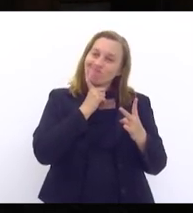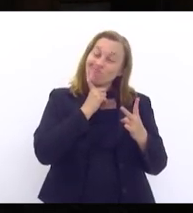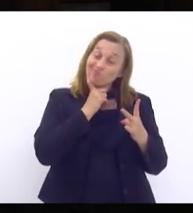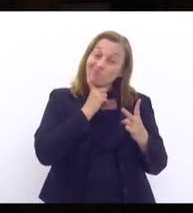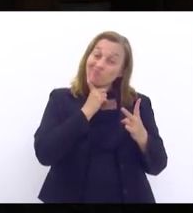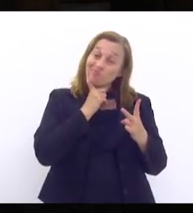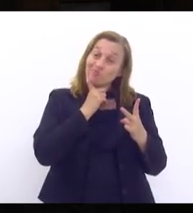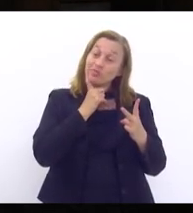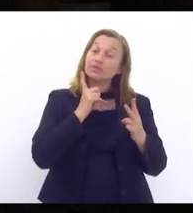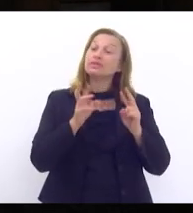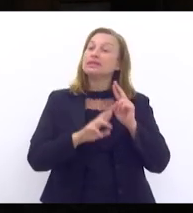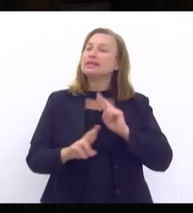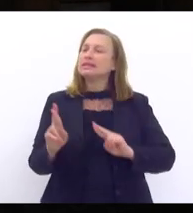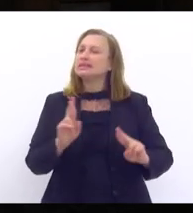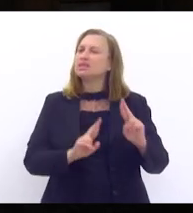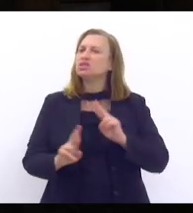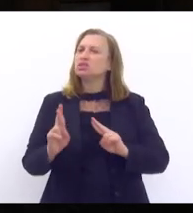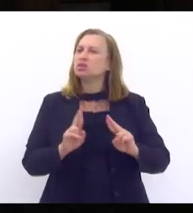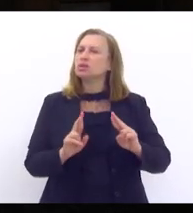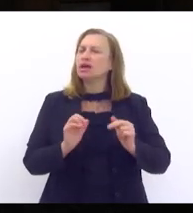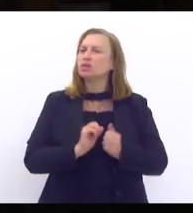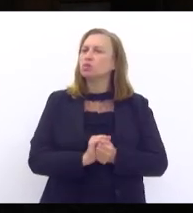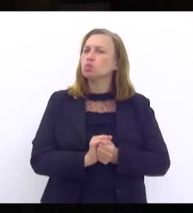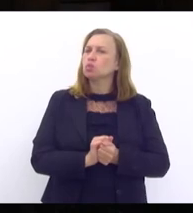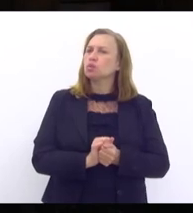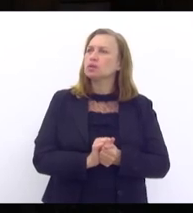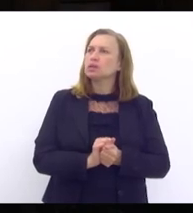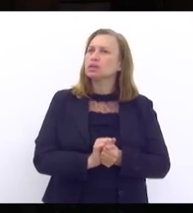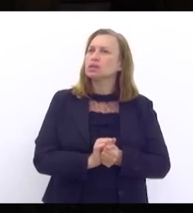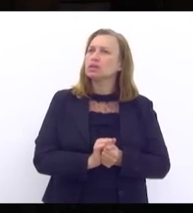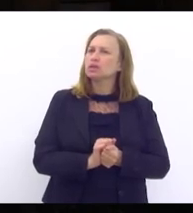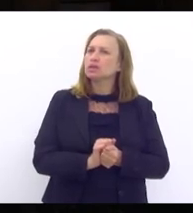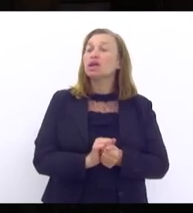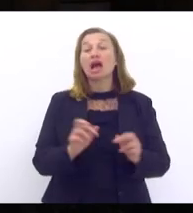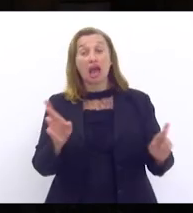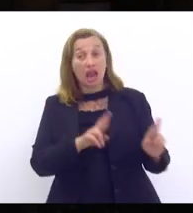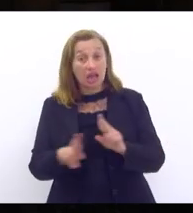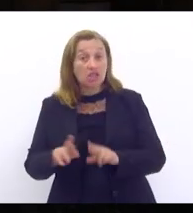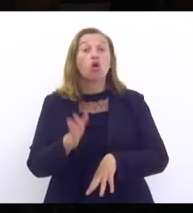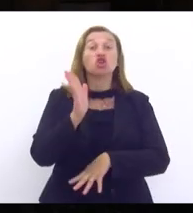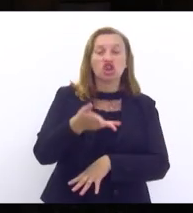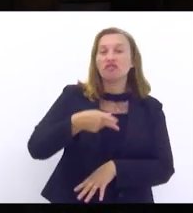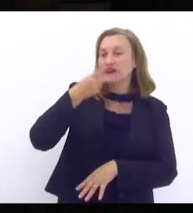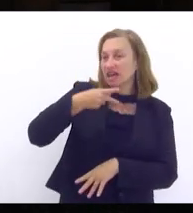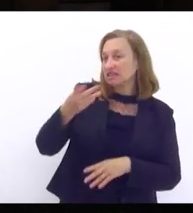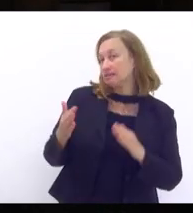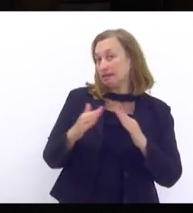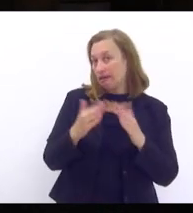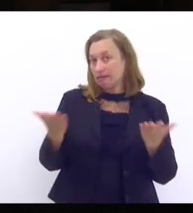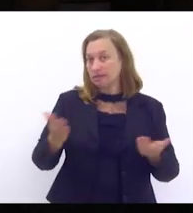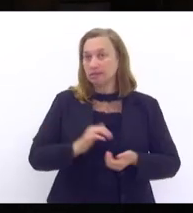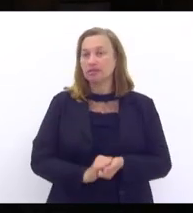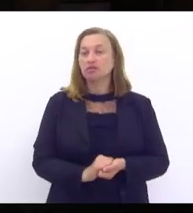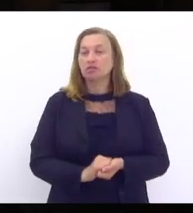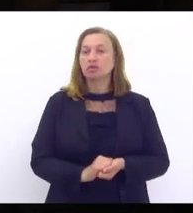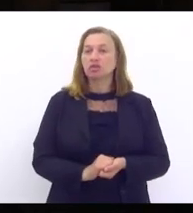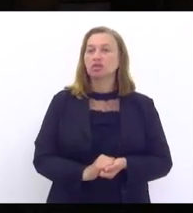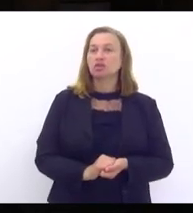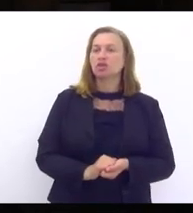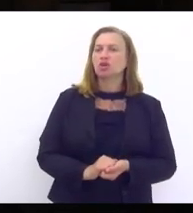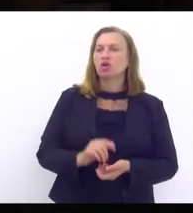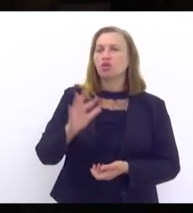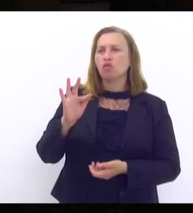é relacionado à relação, já foi abordada aqui nessa casa, da Fundação